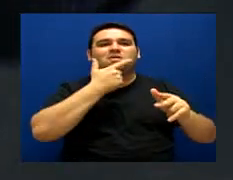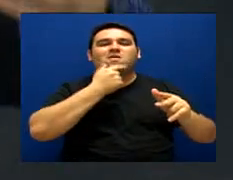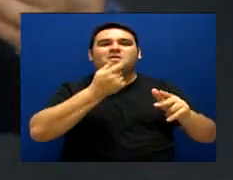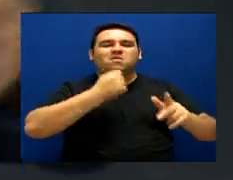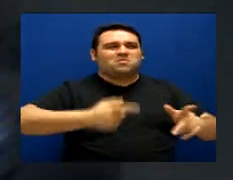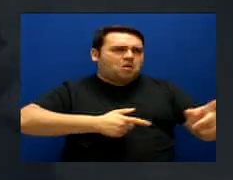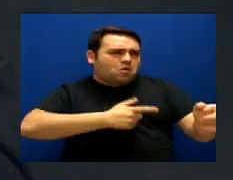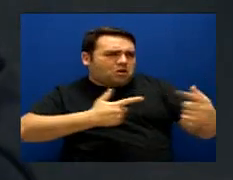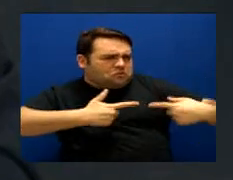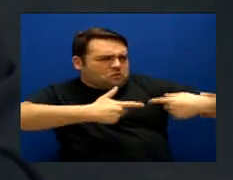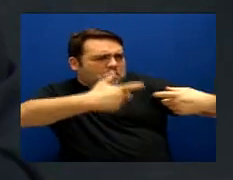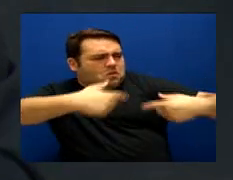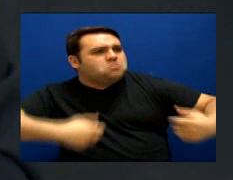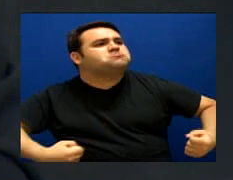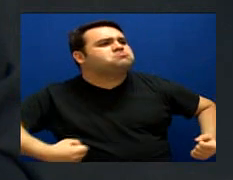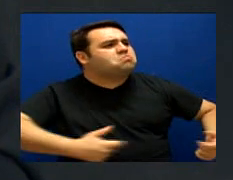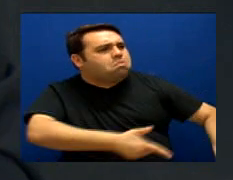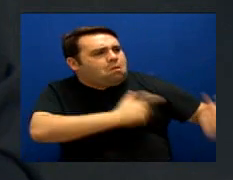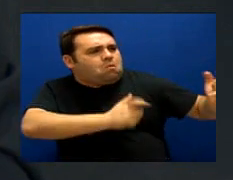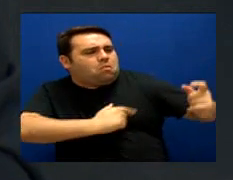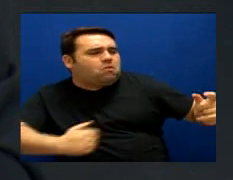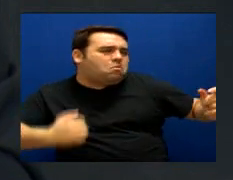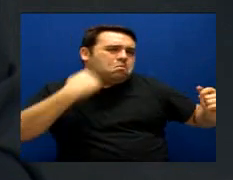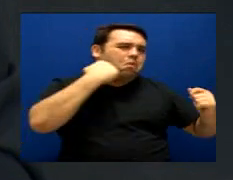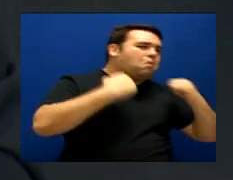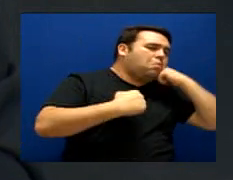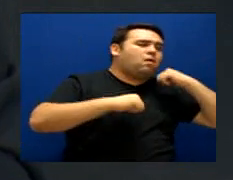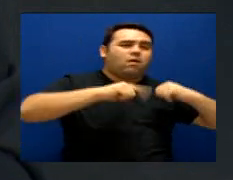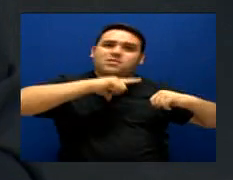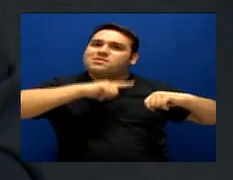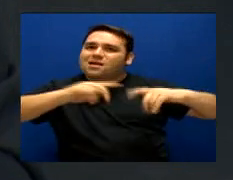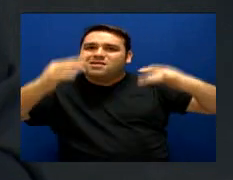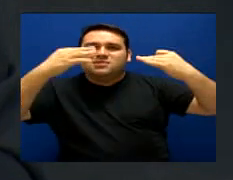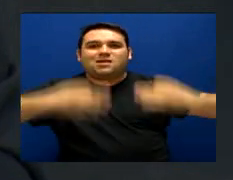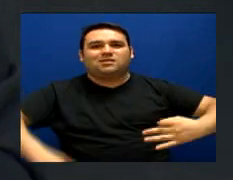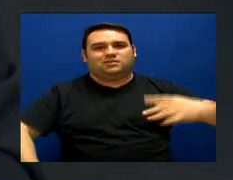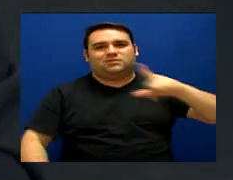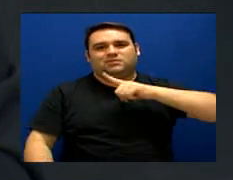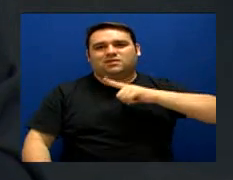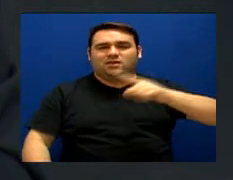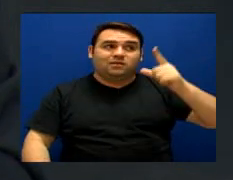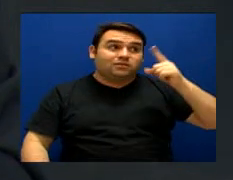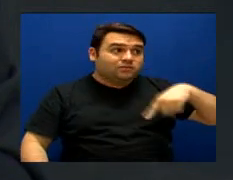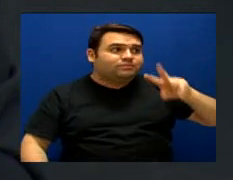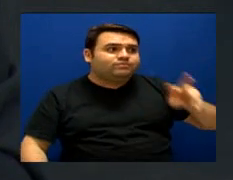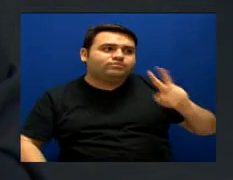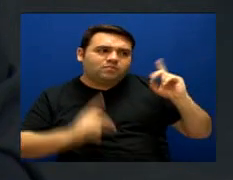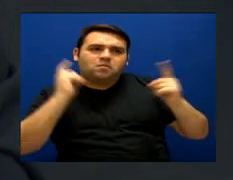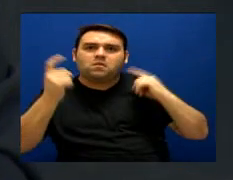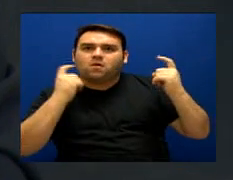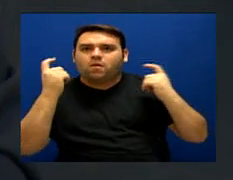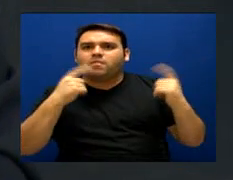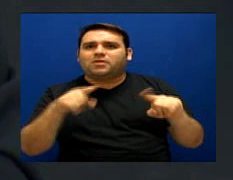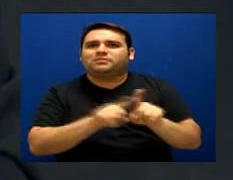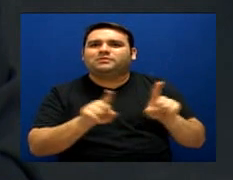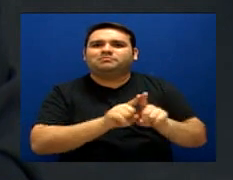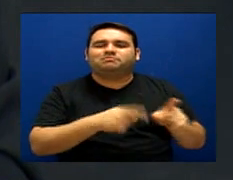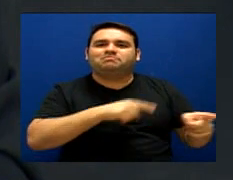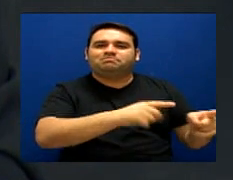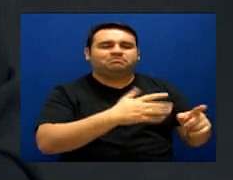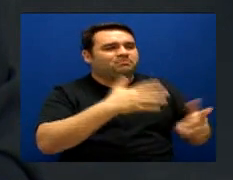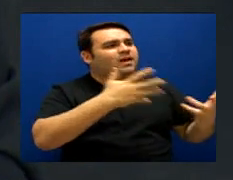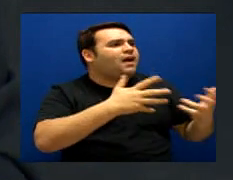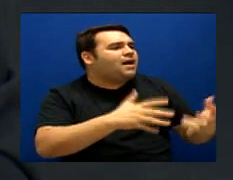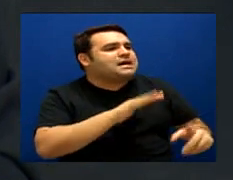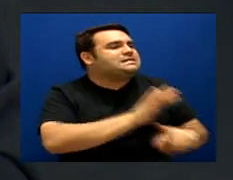guerra, que está ali dando a cara para bater, a gente sabe disso, e a gente fica muito... preocupado e, ao mesmo tempo, assim, muito comprometido em querer